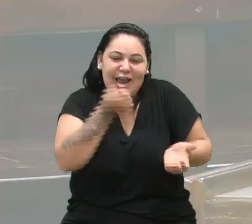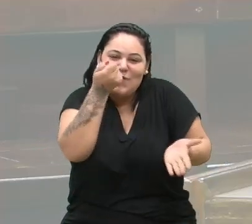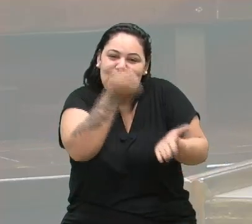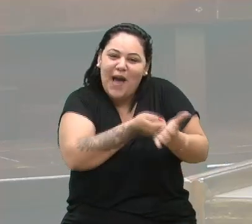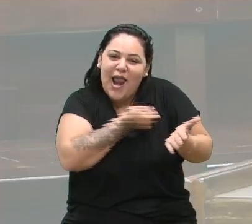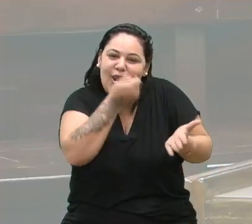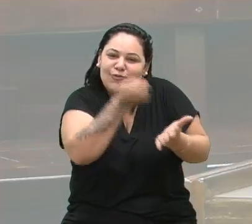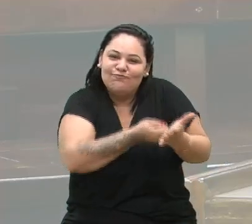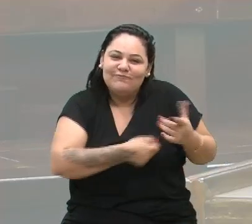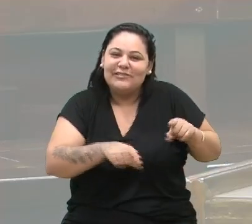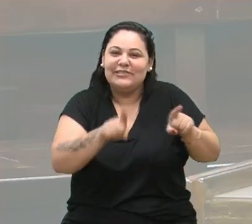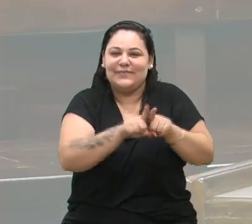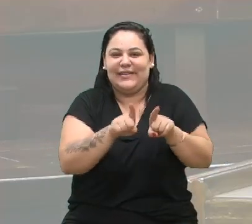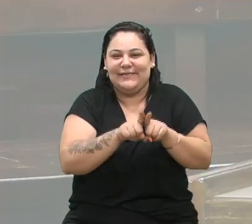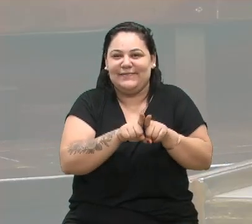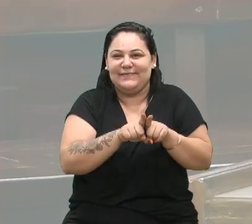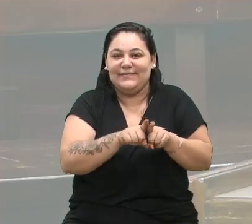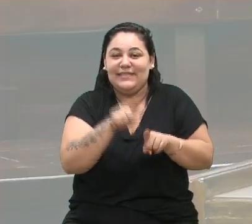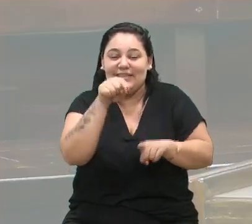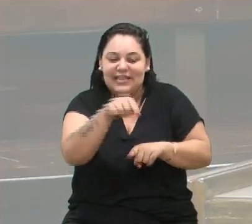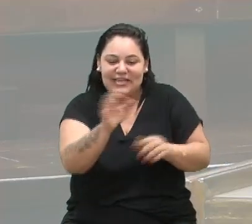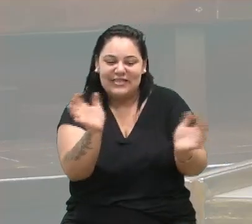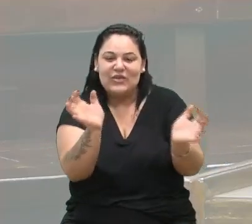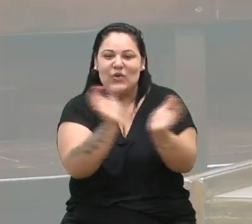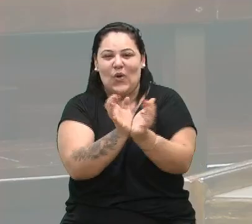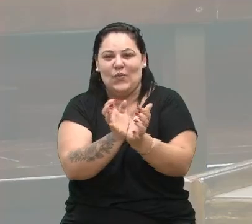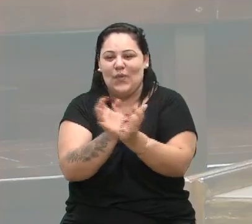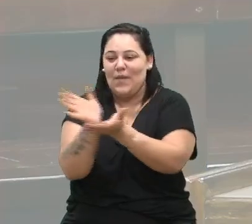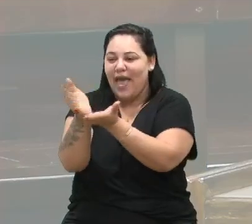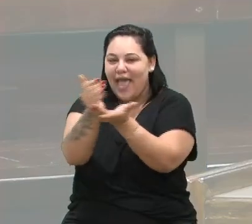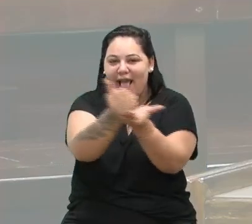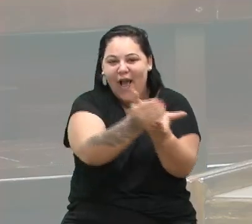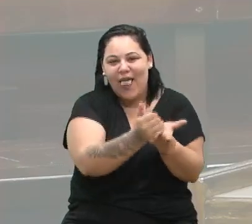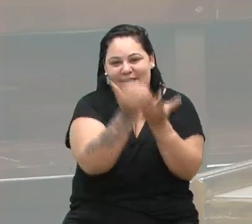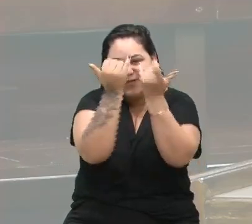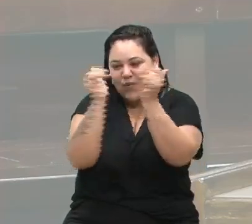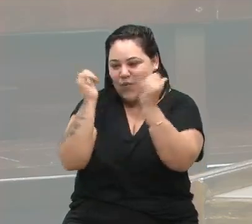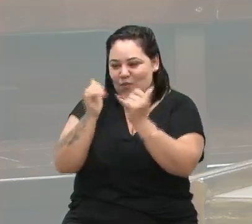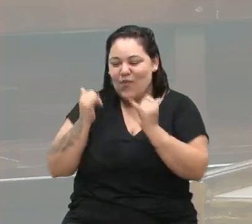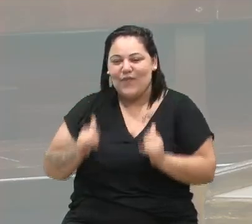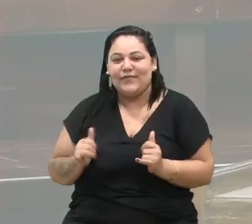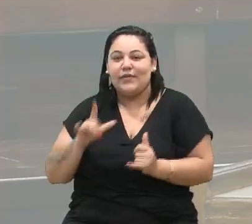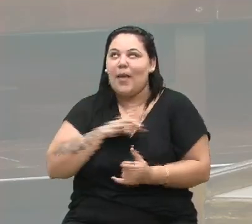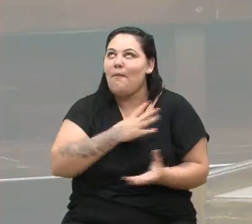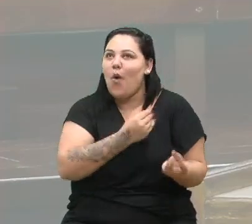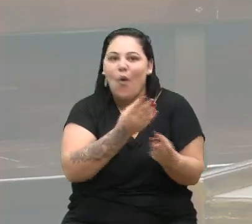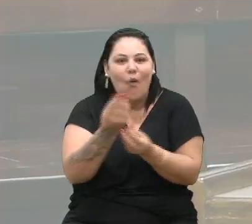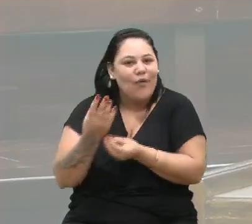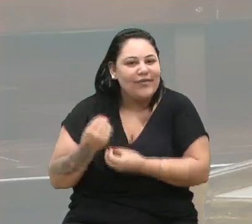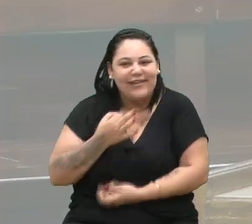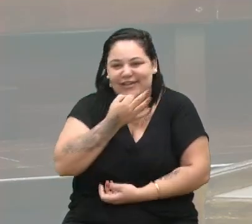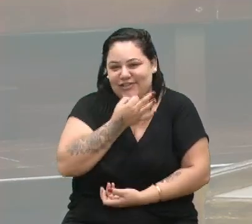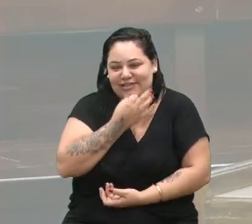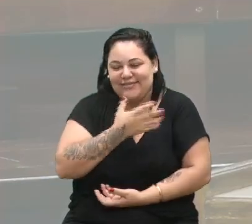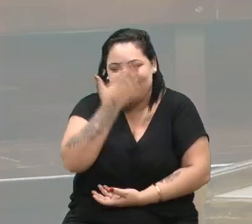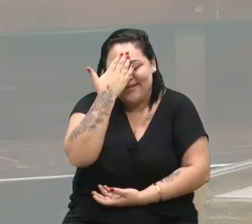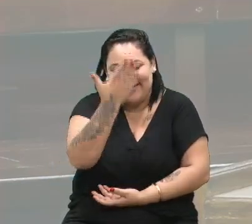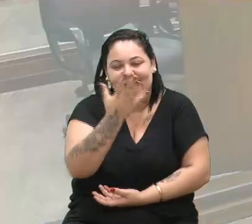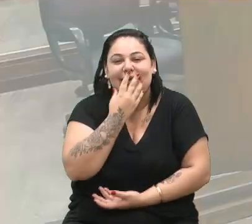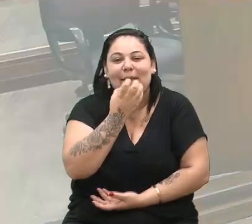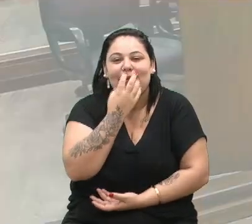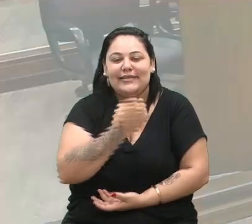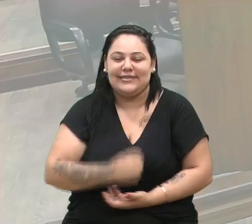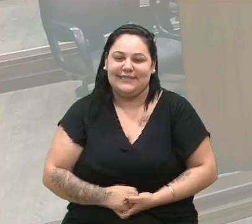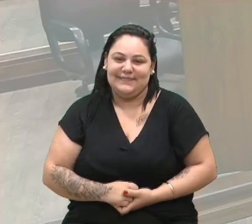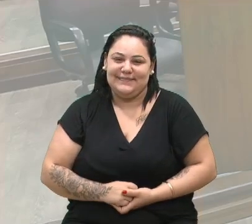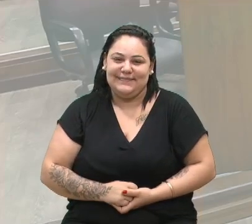busca dessa equipe de recolhimento aí dos fios, que tem muitos fios em Caxias do Sul. Obrigado, Camilo.